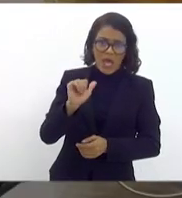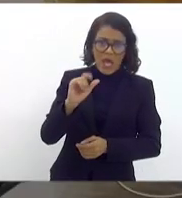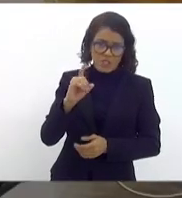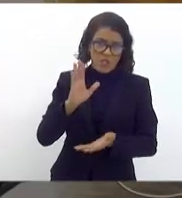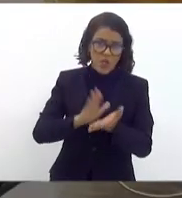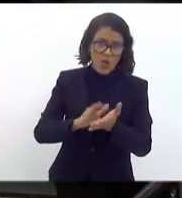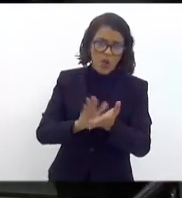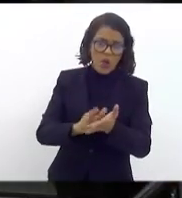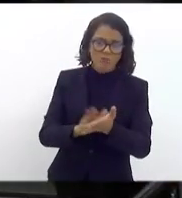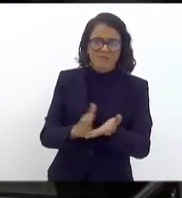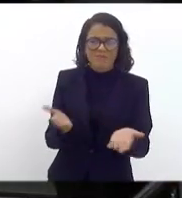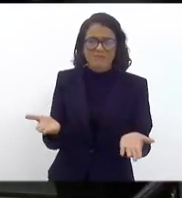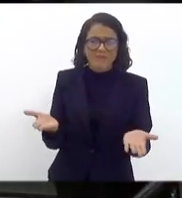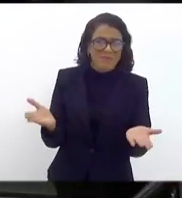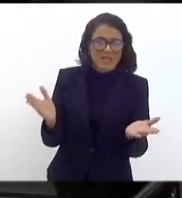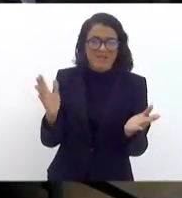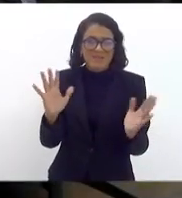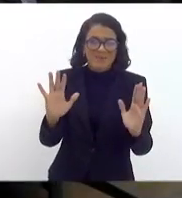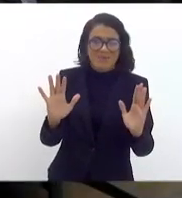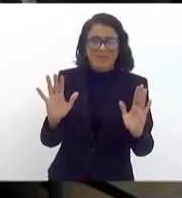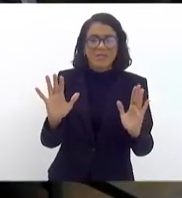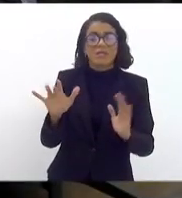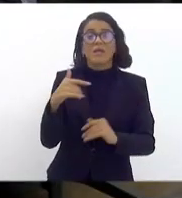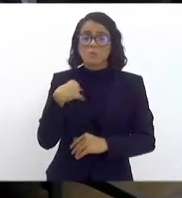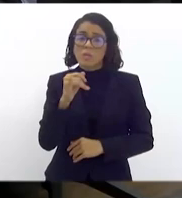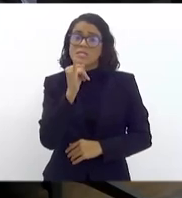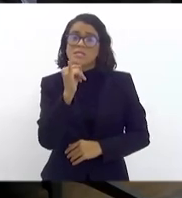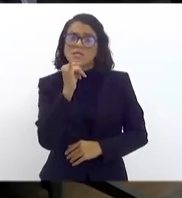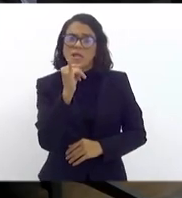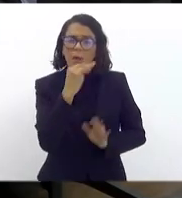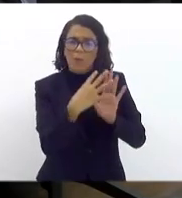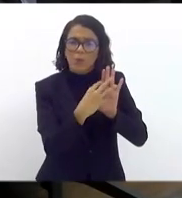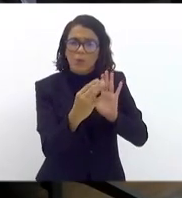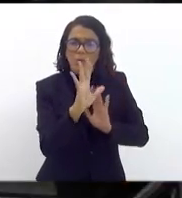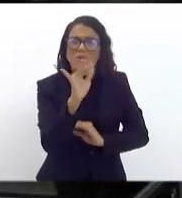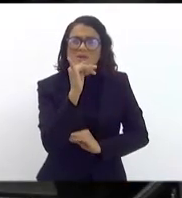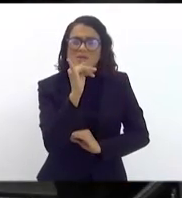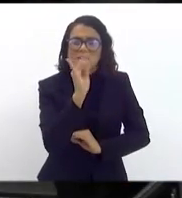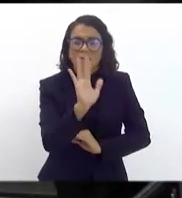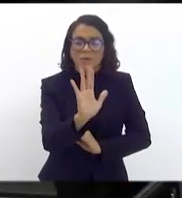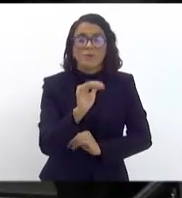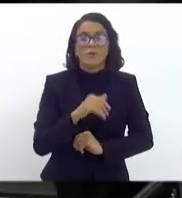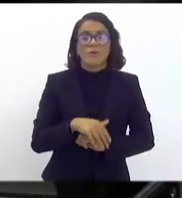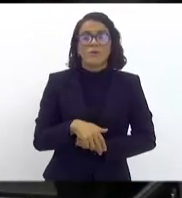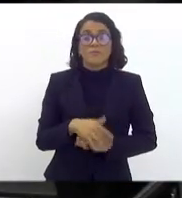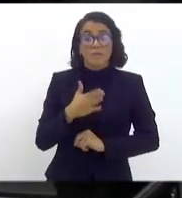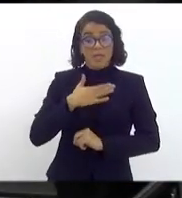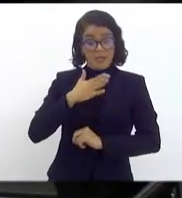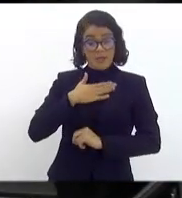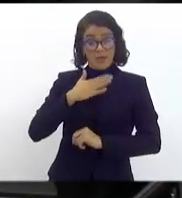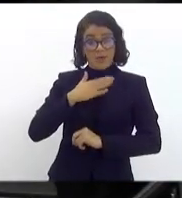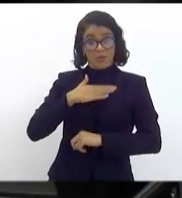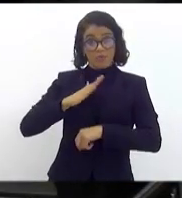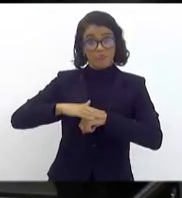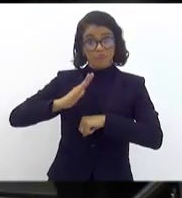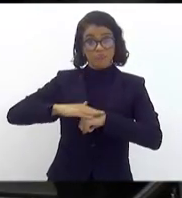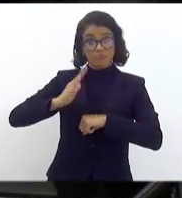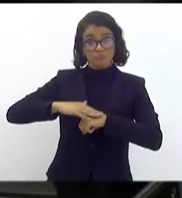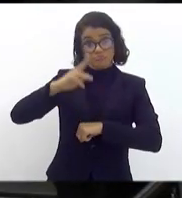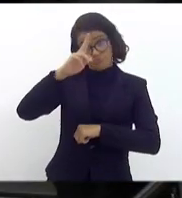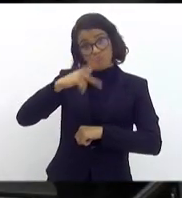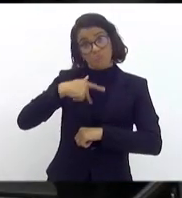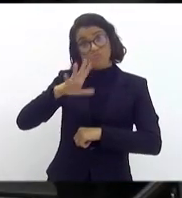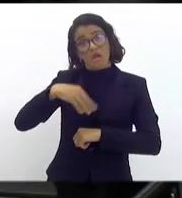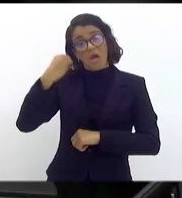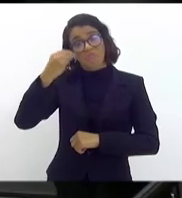exemplo, Excelência. Mas eu posso citar um exemplo, Excelência. Um exemplo que eu mesmo já vivi e que Vossa Excelência talvez